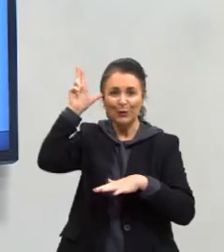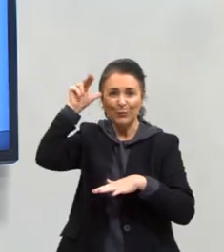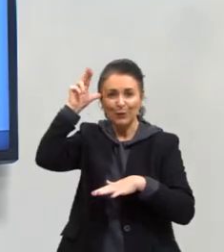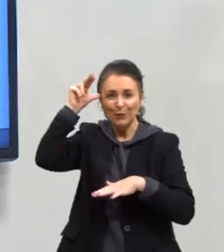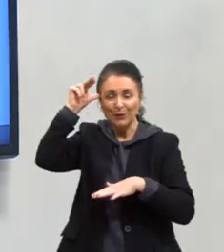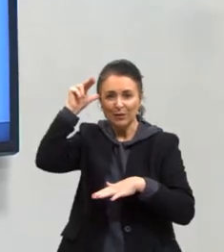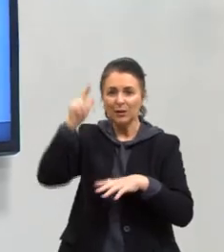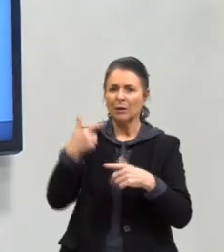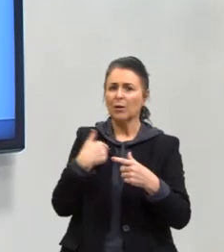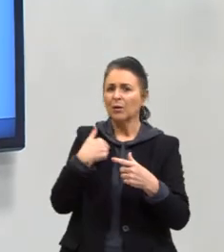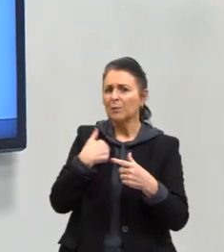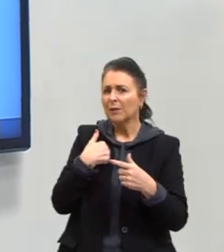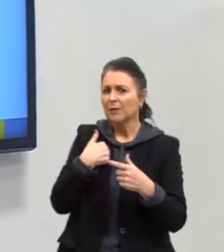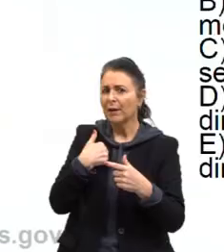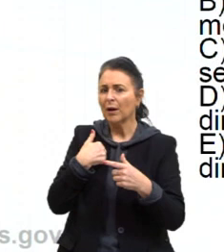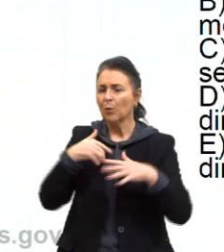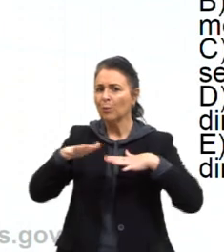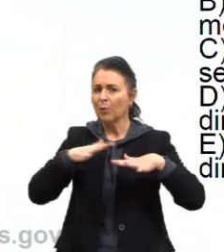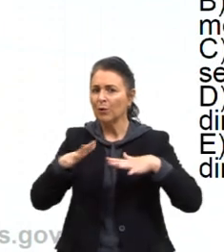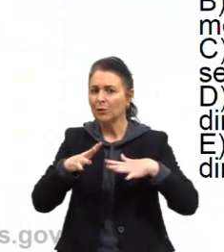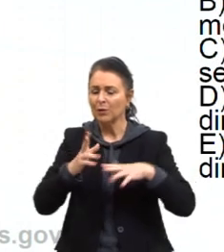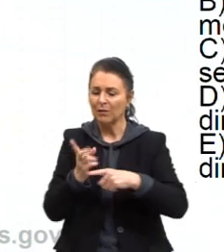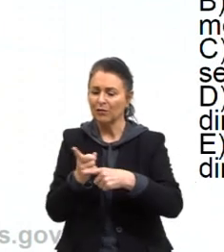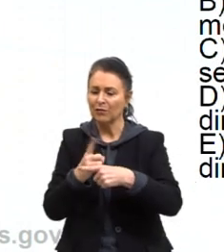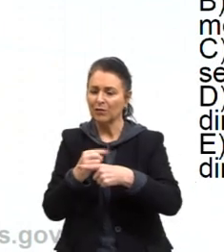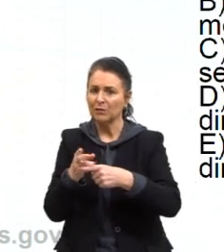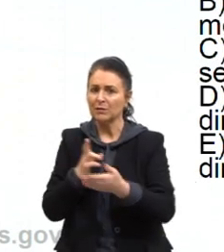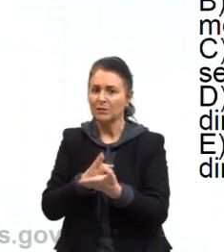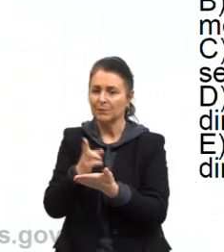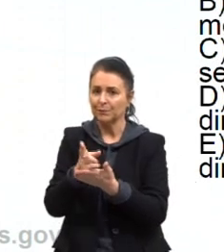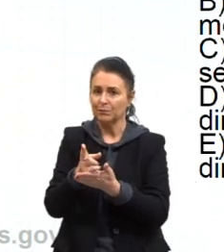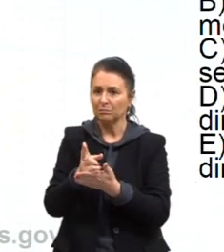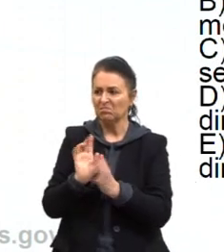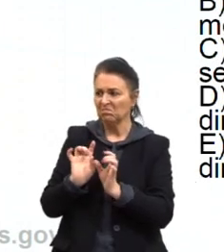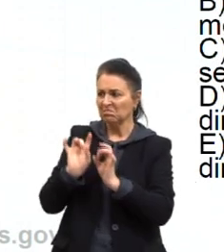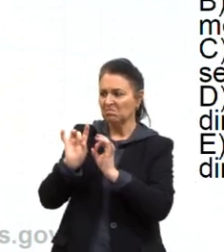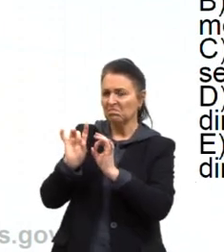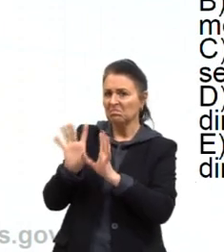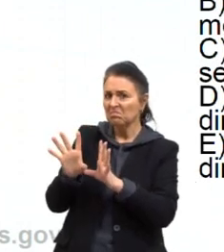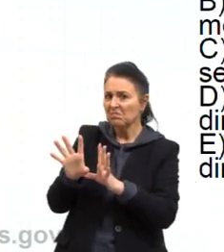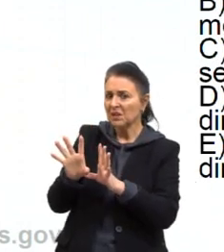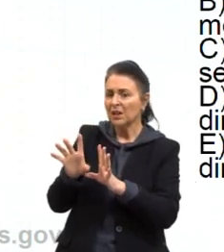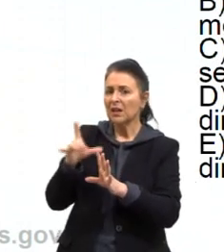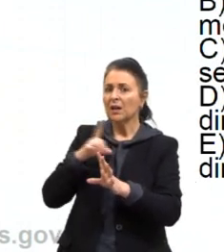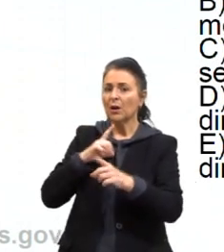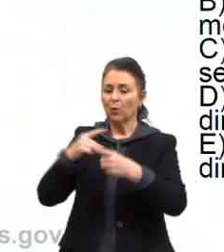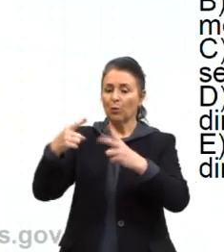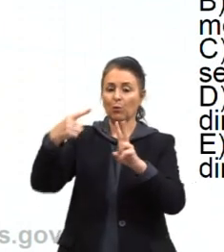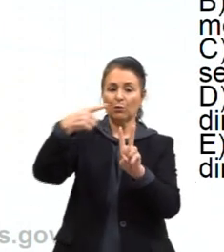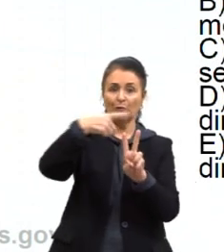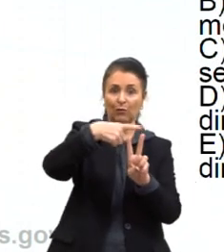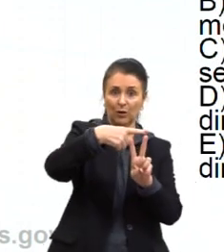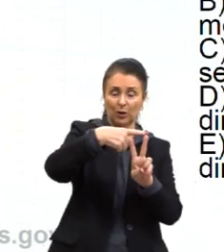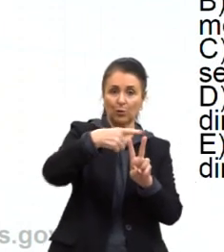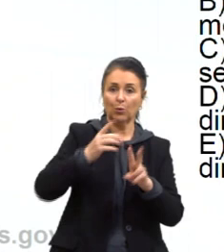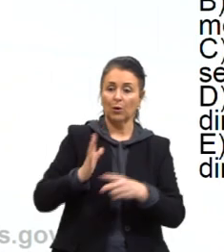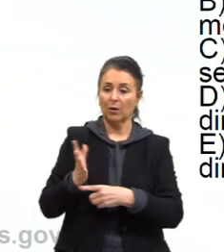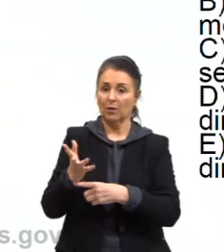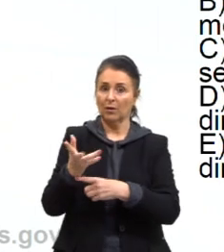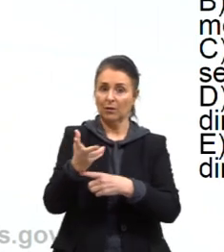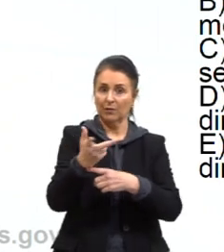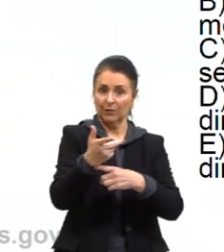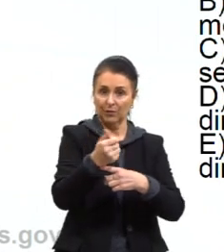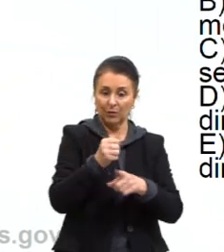constante desprezando a existência de forças dissipativas o vetor aceleração tangencial